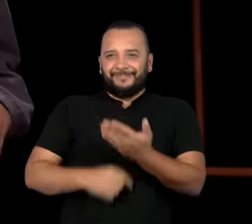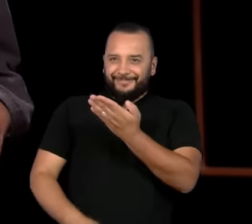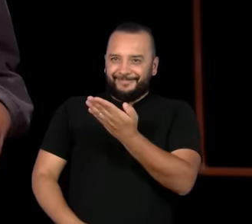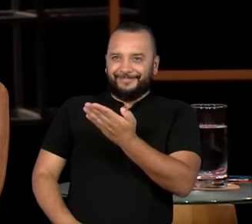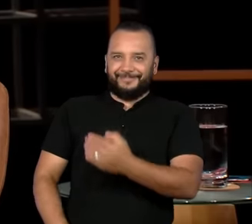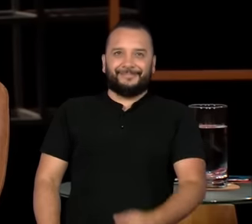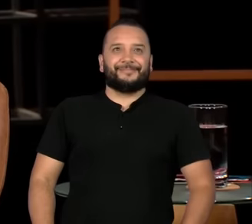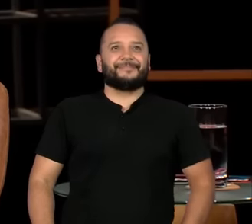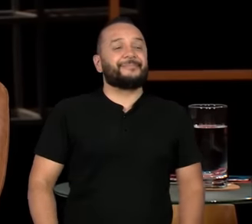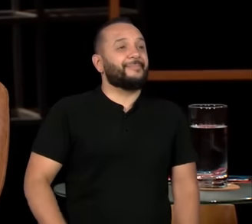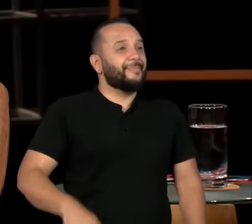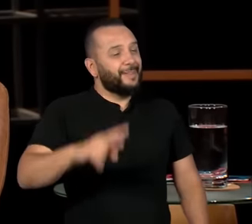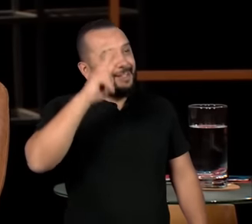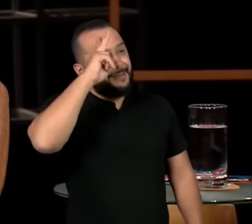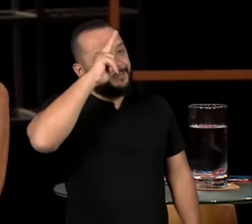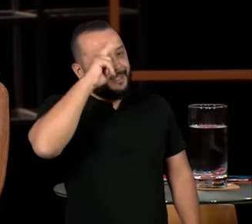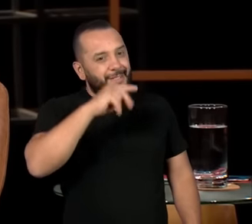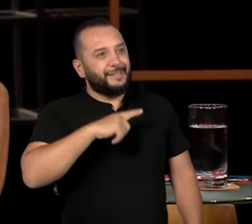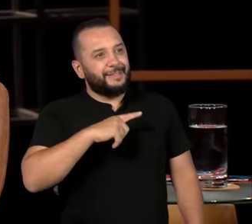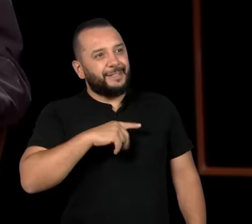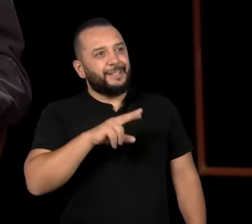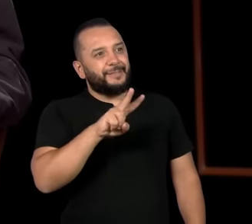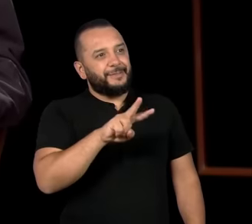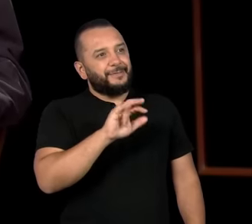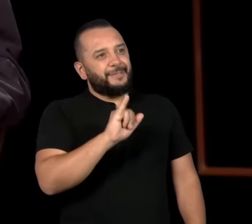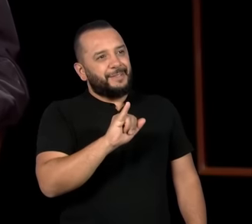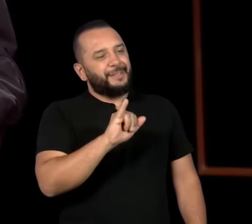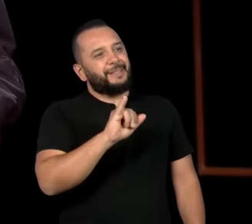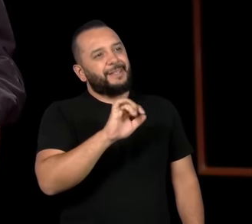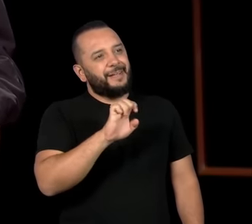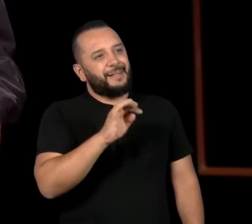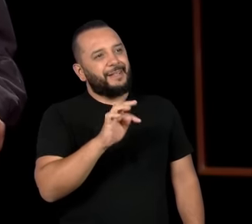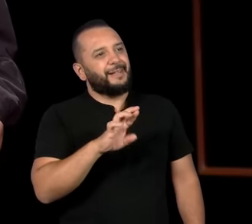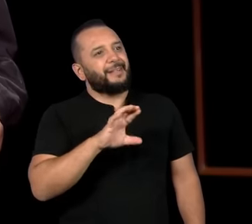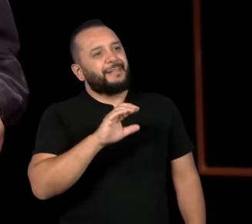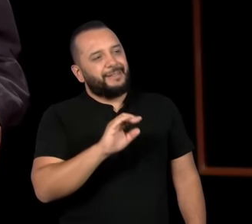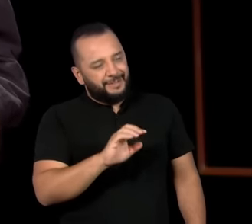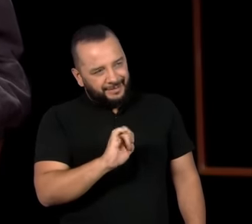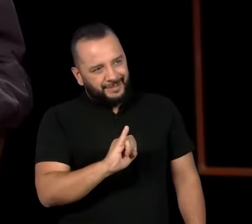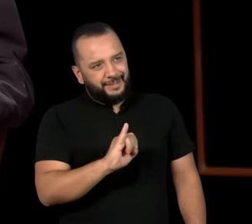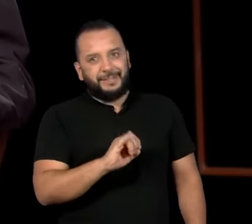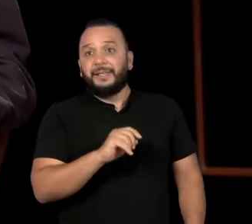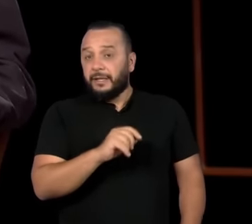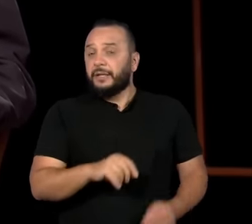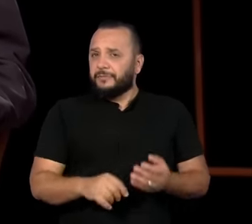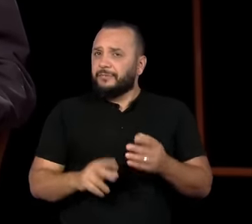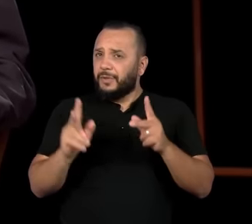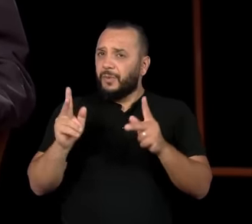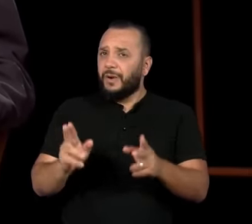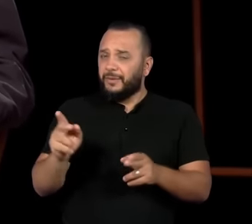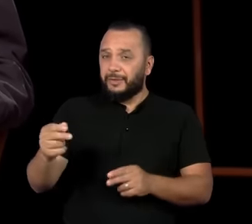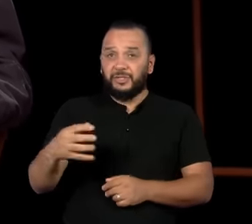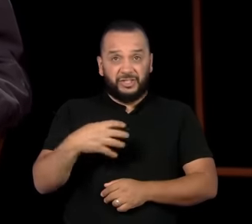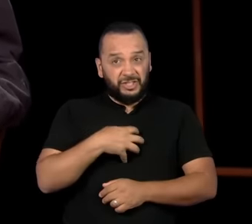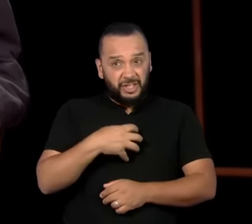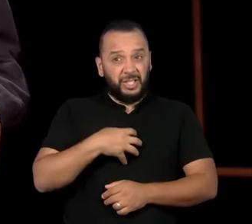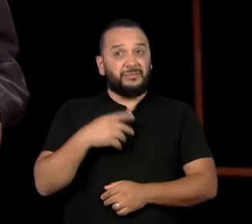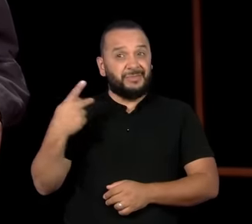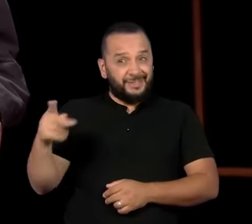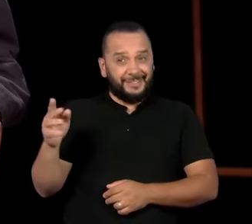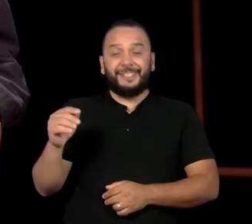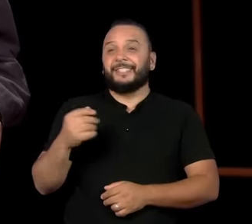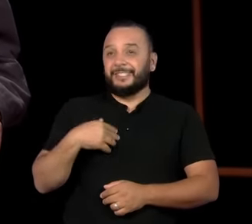Que lembranças mais fortes você tem do Vietri? Como foi dito aqui, o Vietri, ele tinha um temperamento